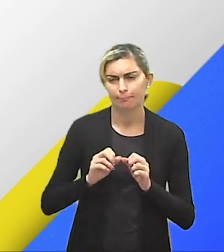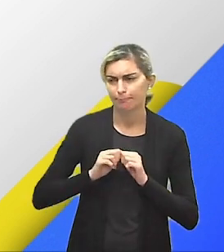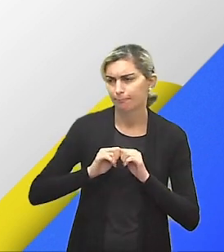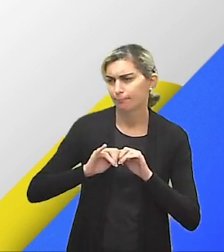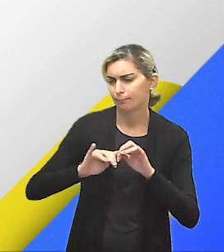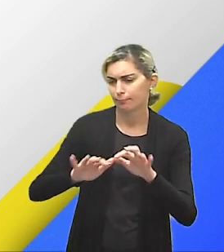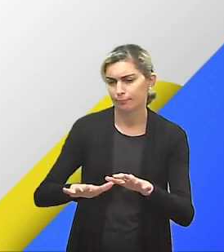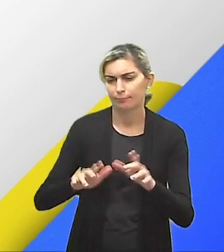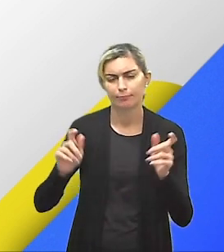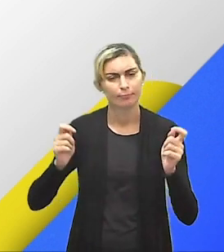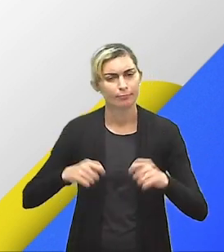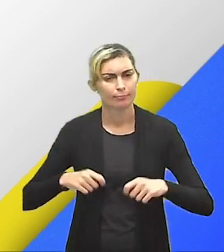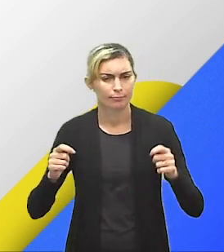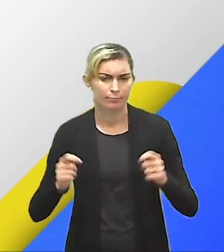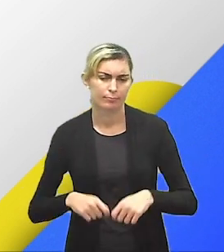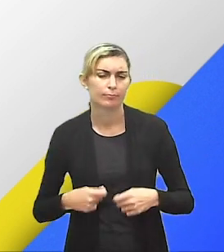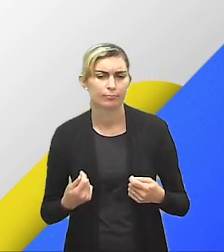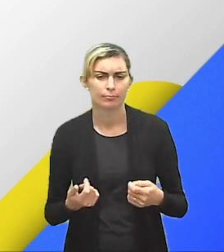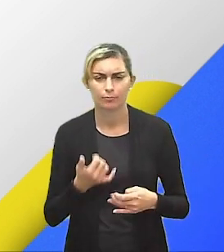e a